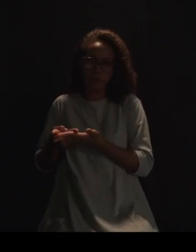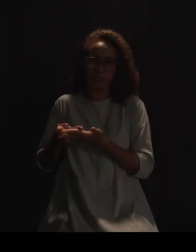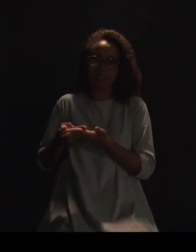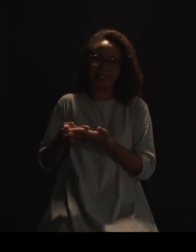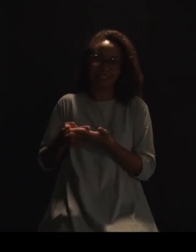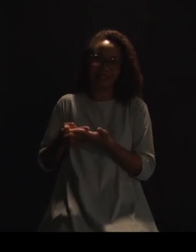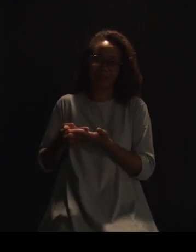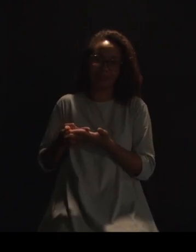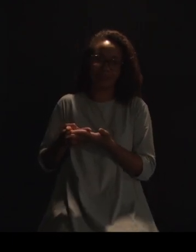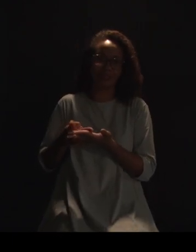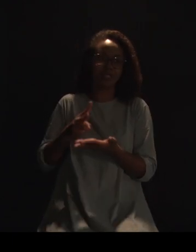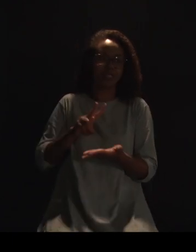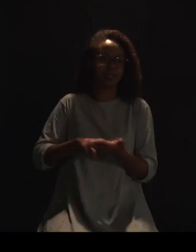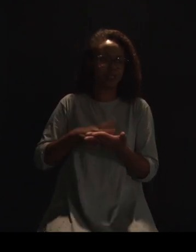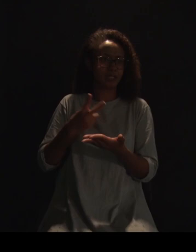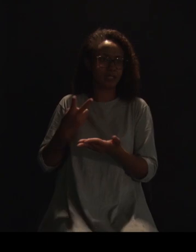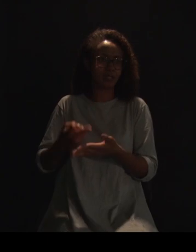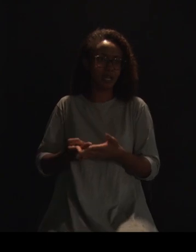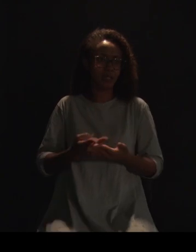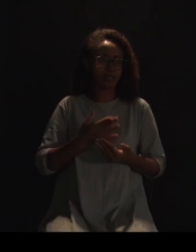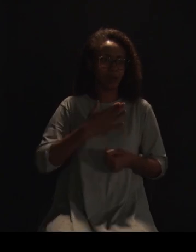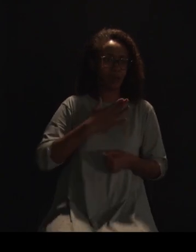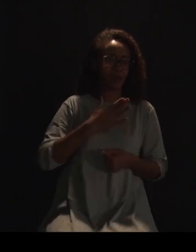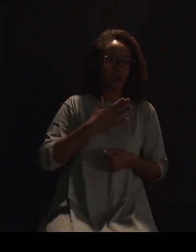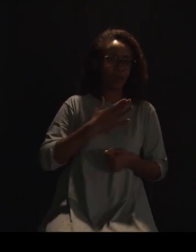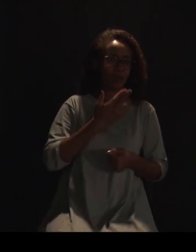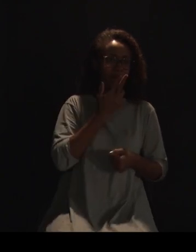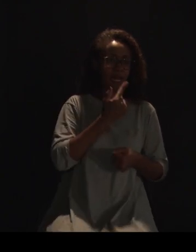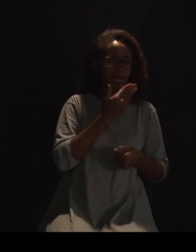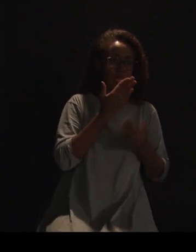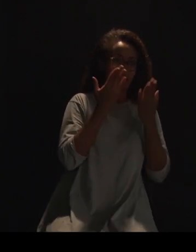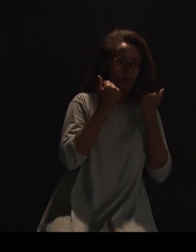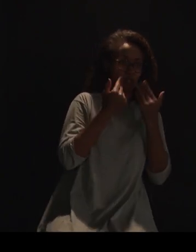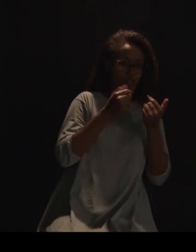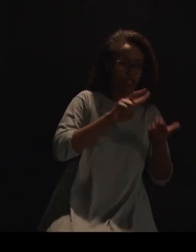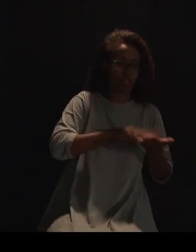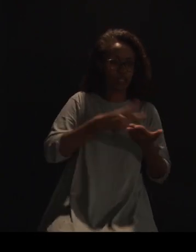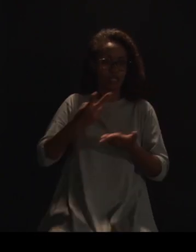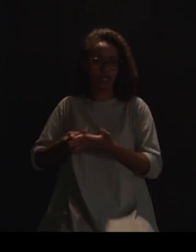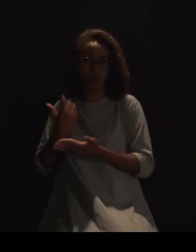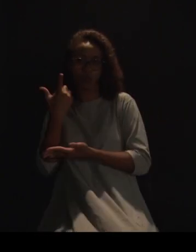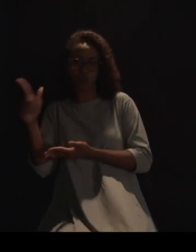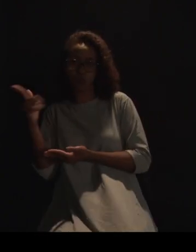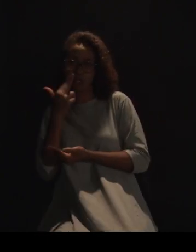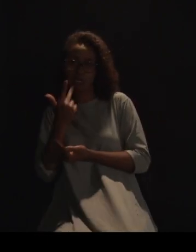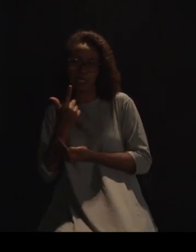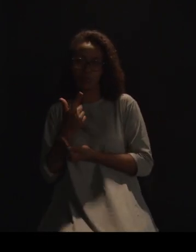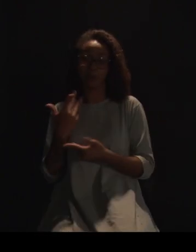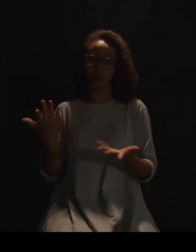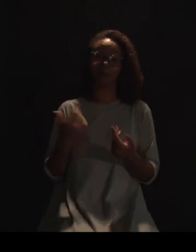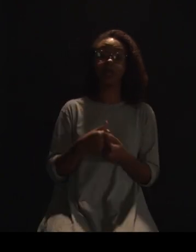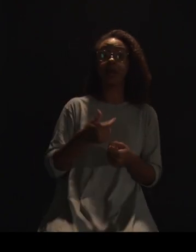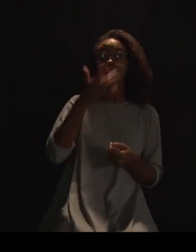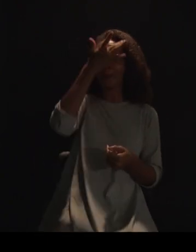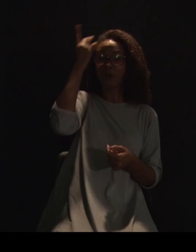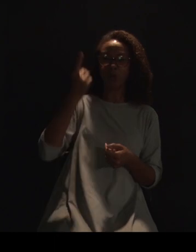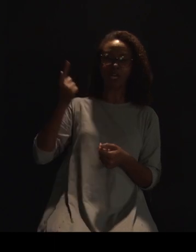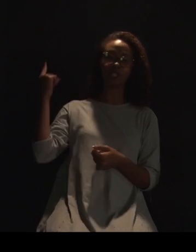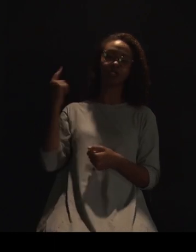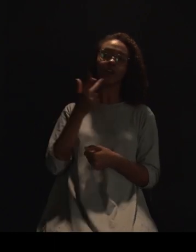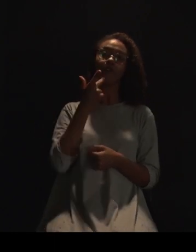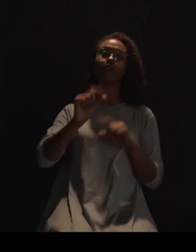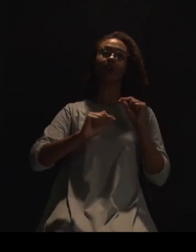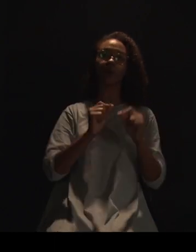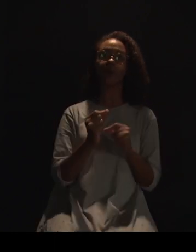por não indígena não é isso é isso entende né assim os mais antigos da região que tirar fotografia